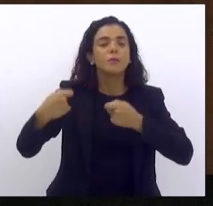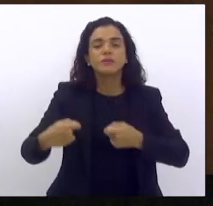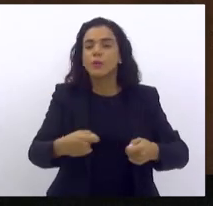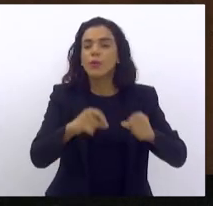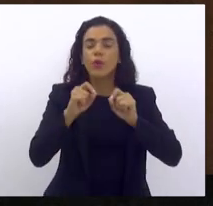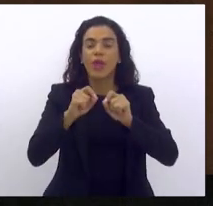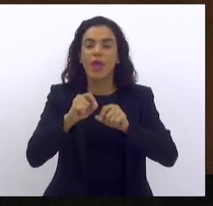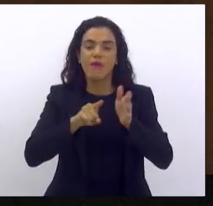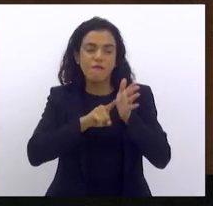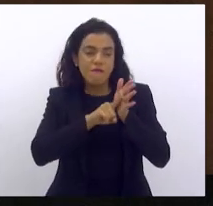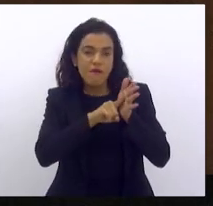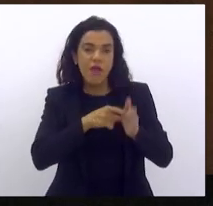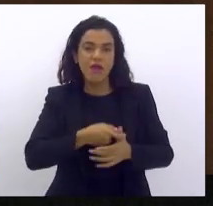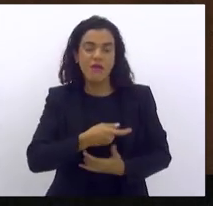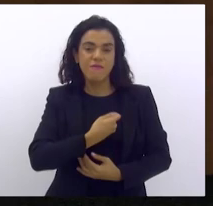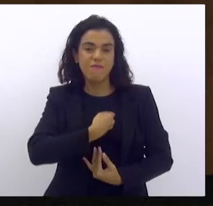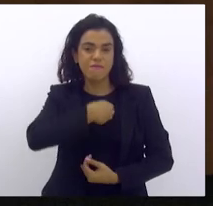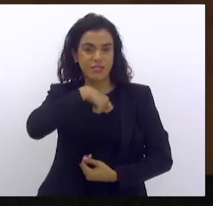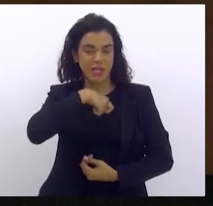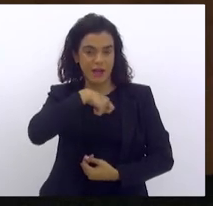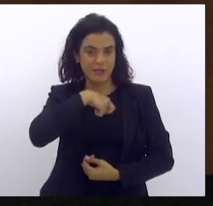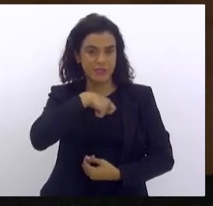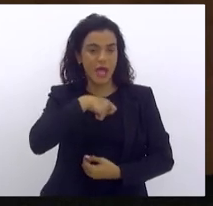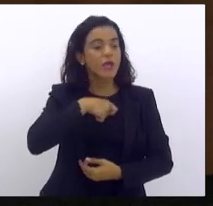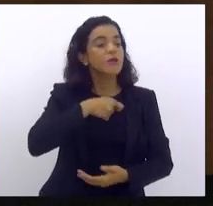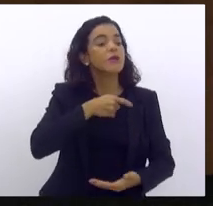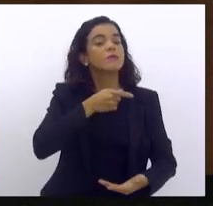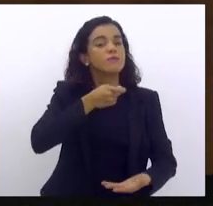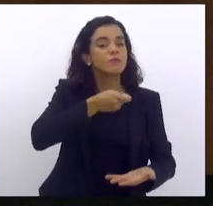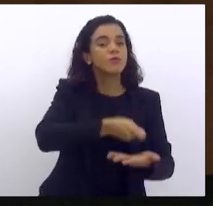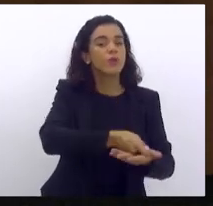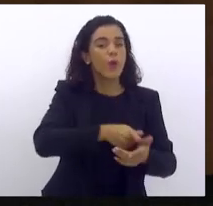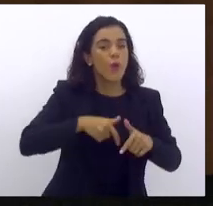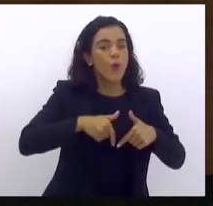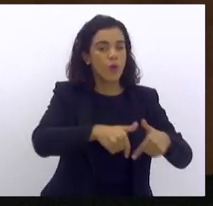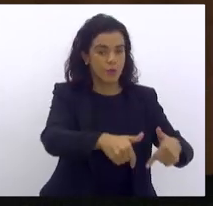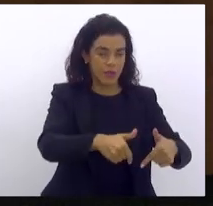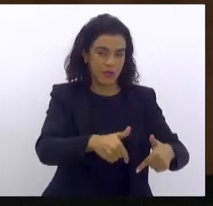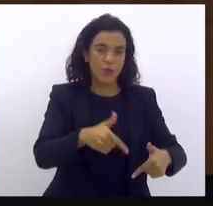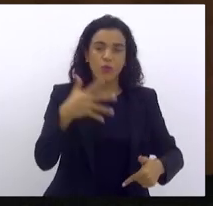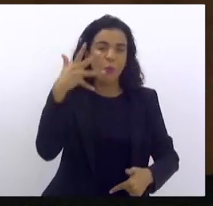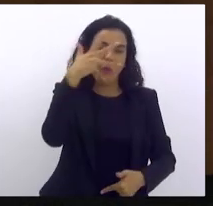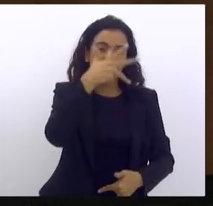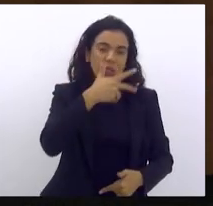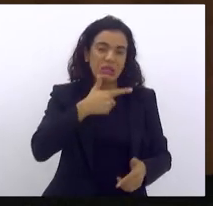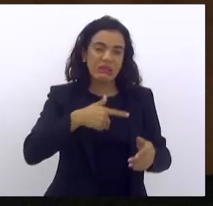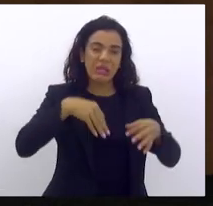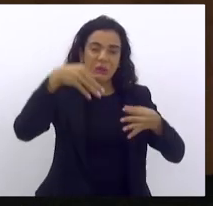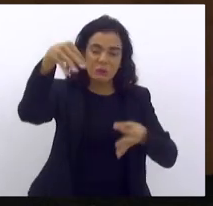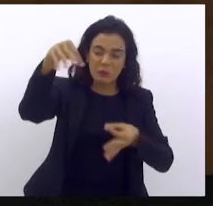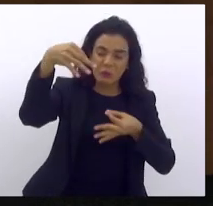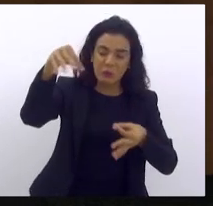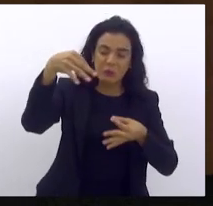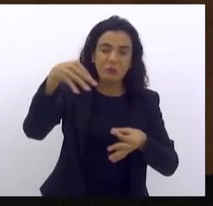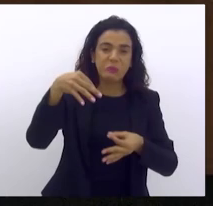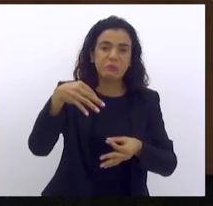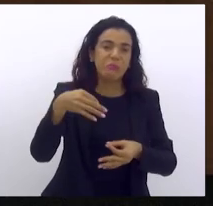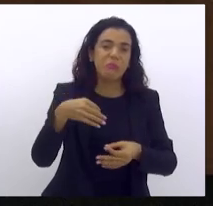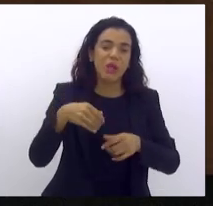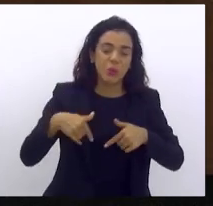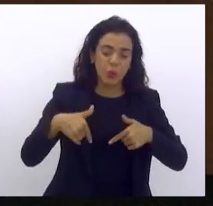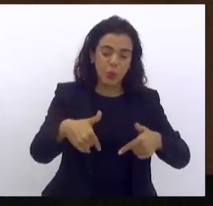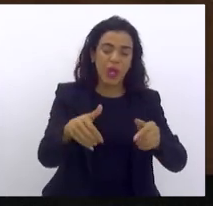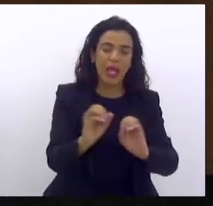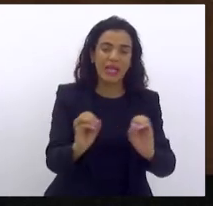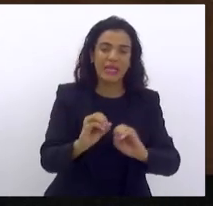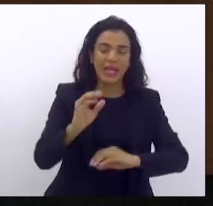é fiscalizar e fazer que elas sejam cumpridas. Não adianta ser bonita no papel e ridícula na prática. Então,